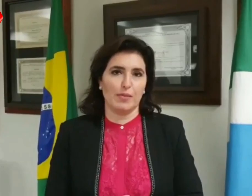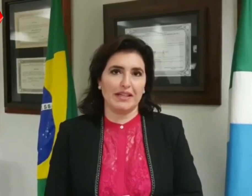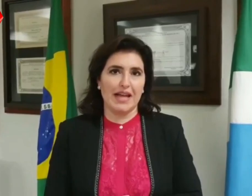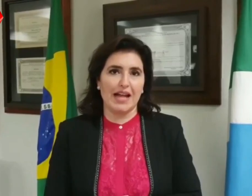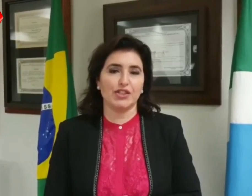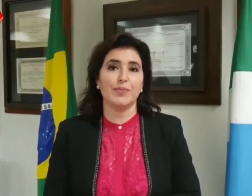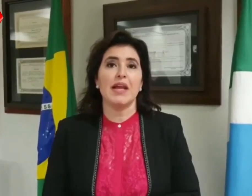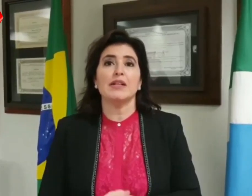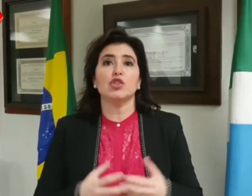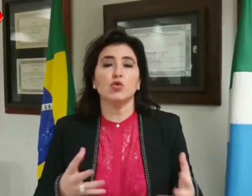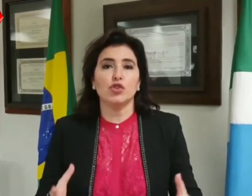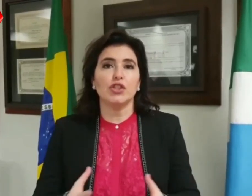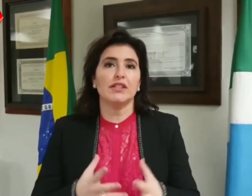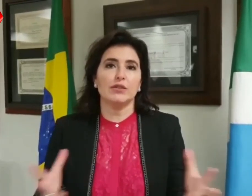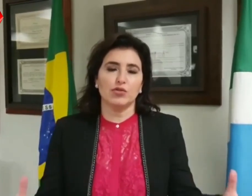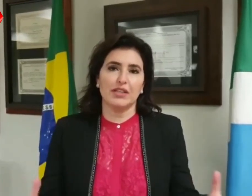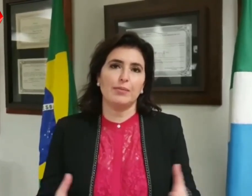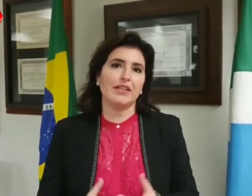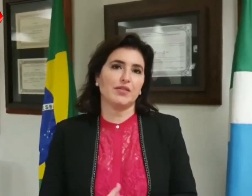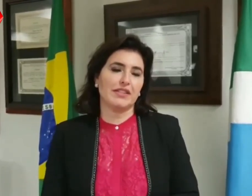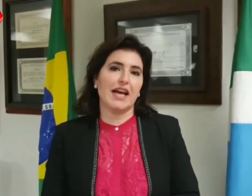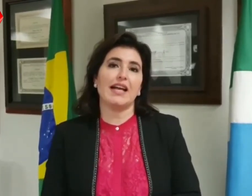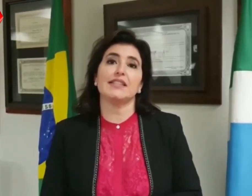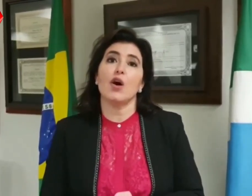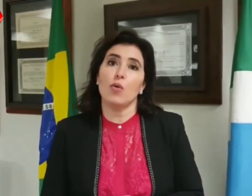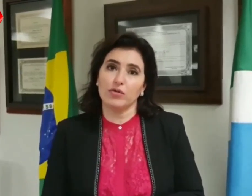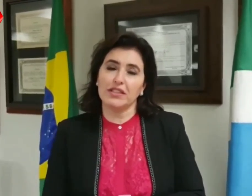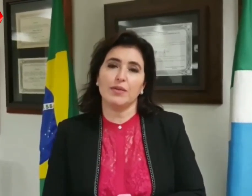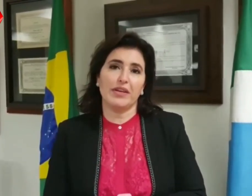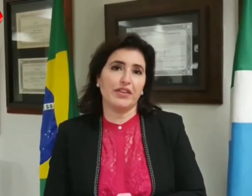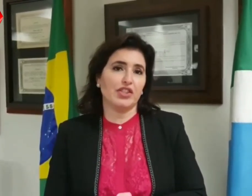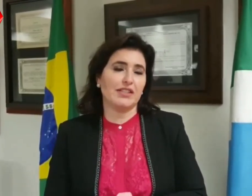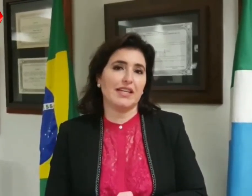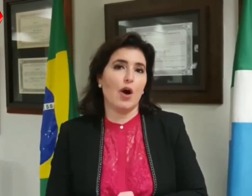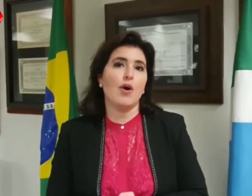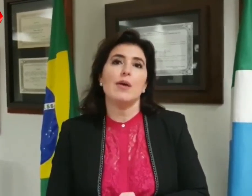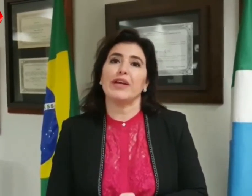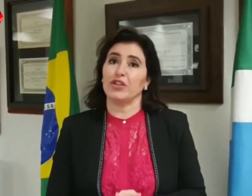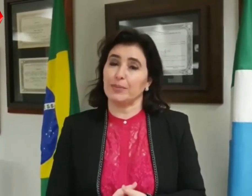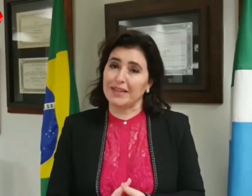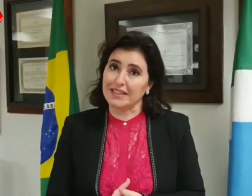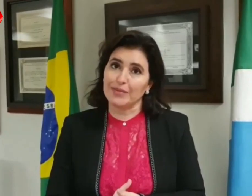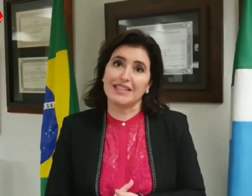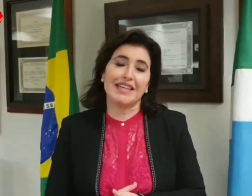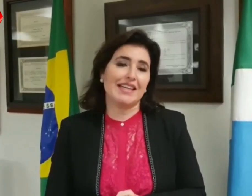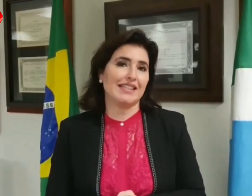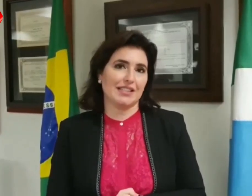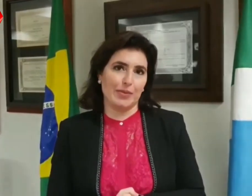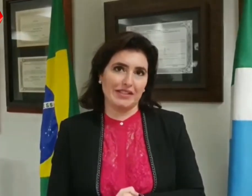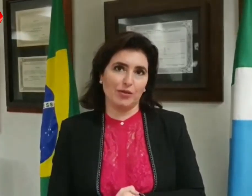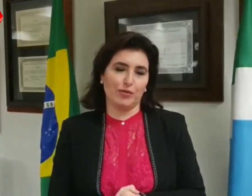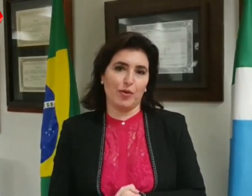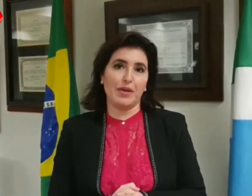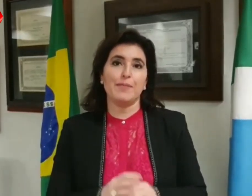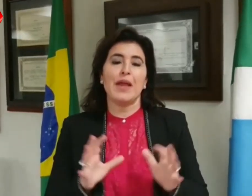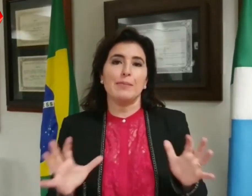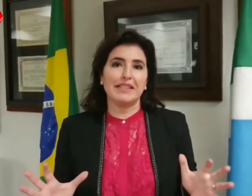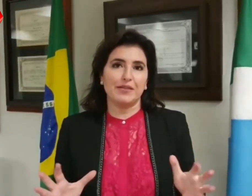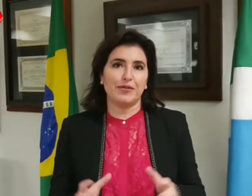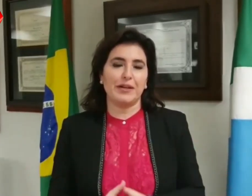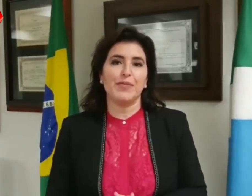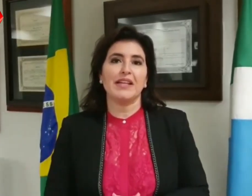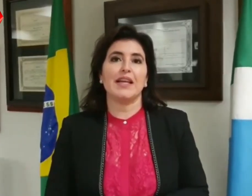voltemos à nossa normalidade. Discutir dentro dos limites fiscais o auxílio emergencial, que nós já passamos a ter crianças passando